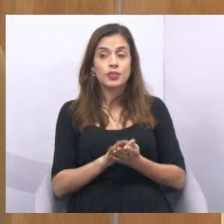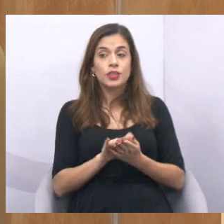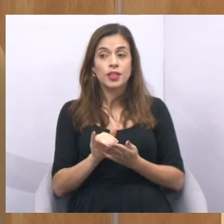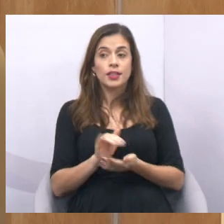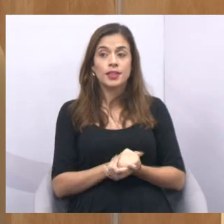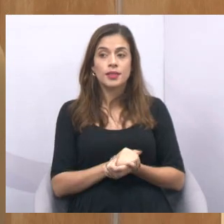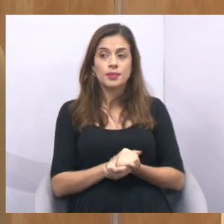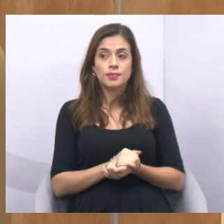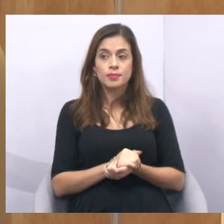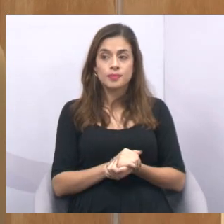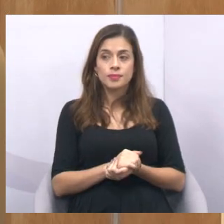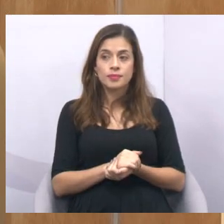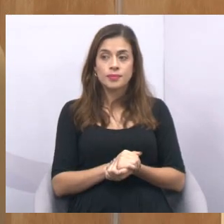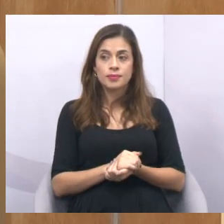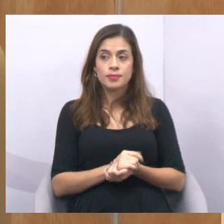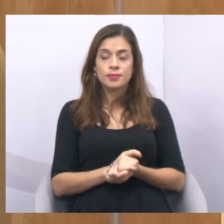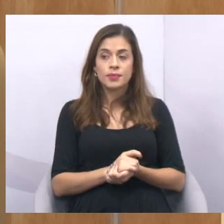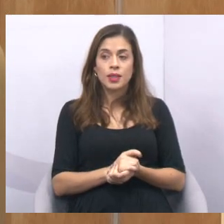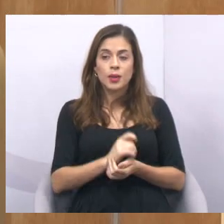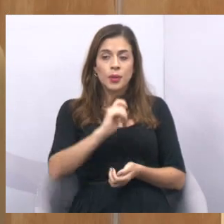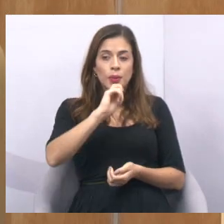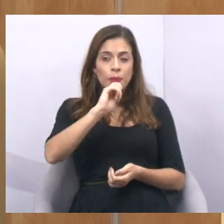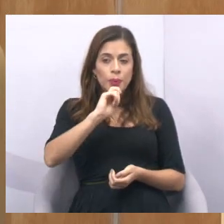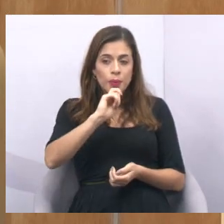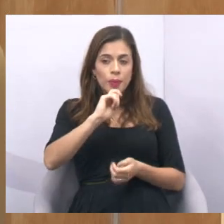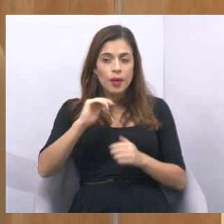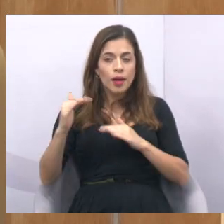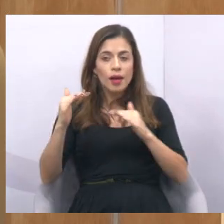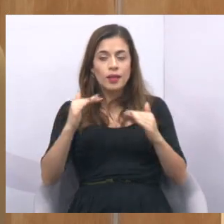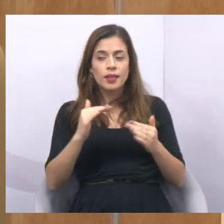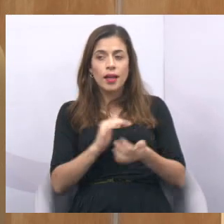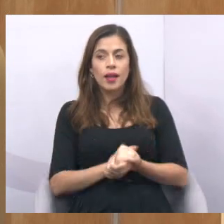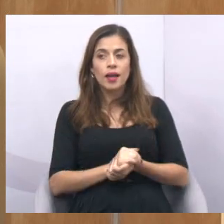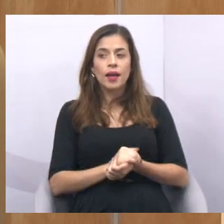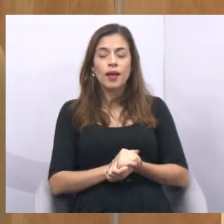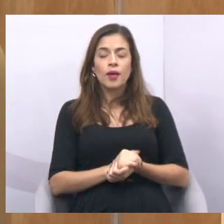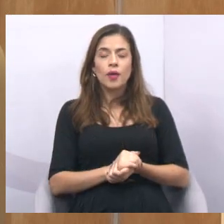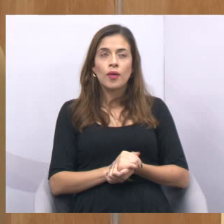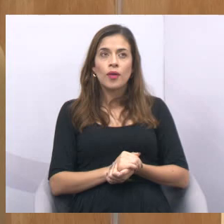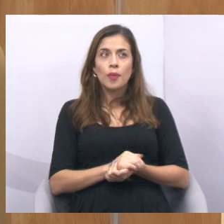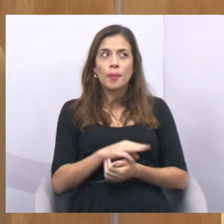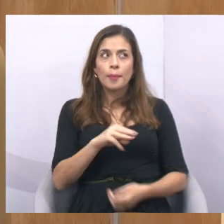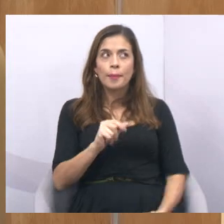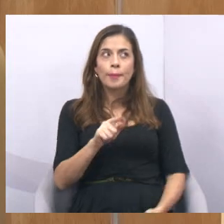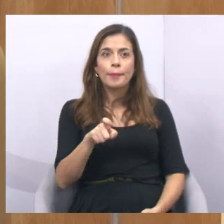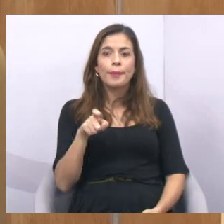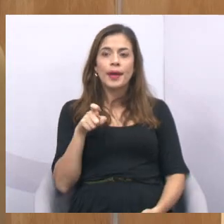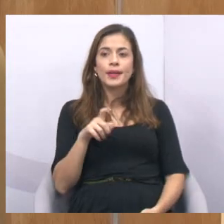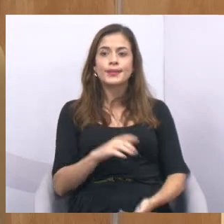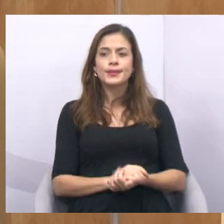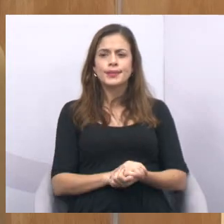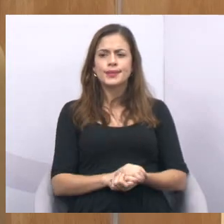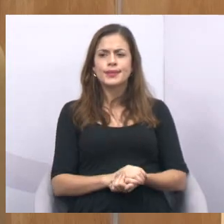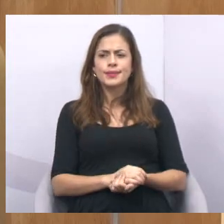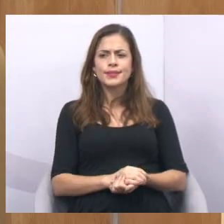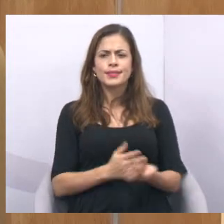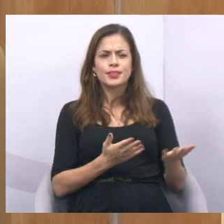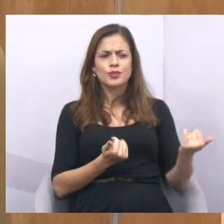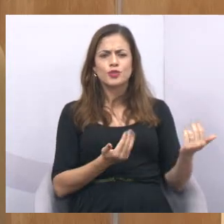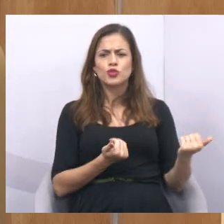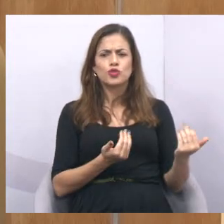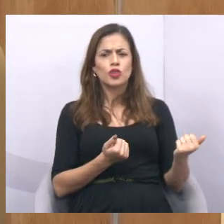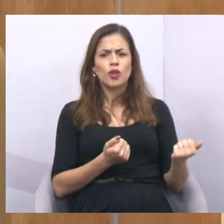E, inclusive, quem apitou foi Emílio Marques Mesquita. E ele era garoto apitando